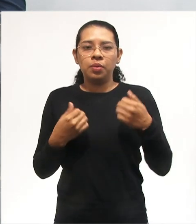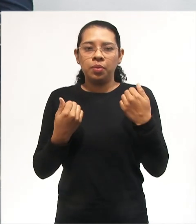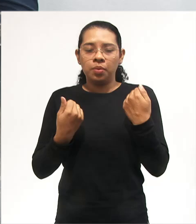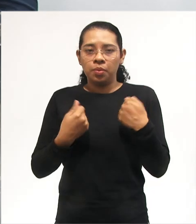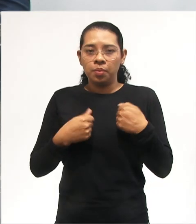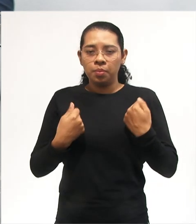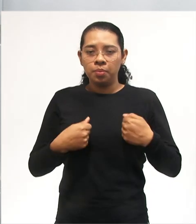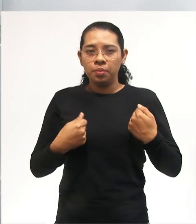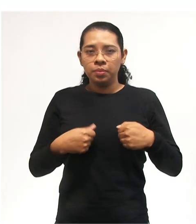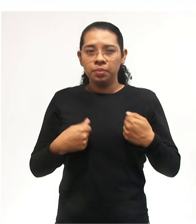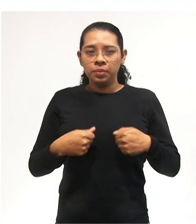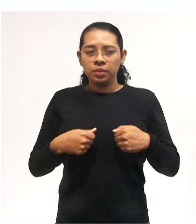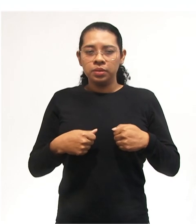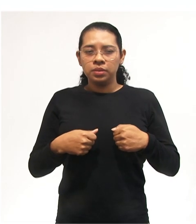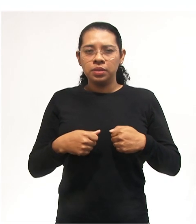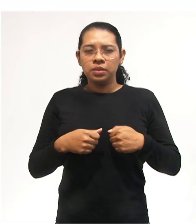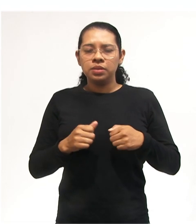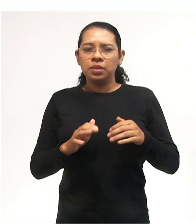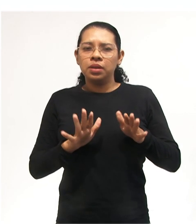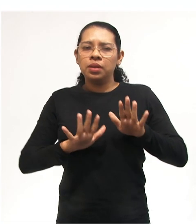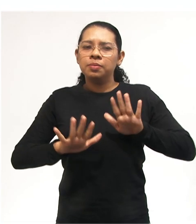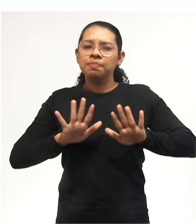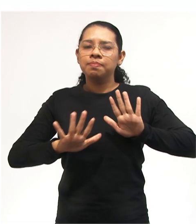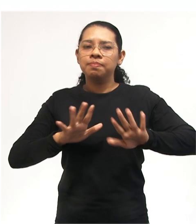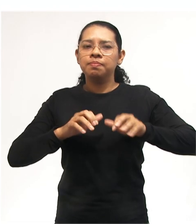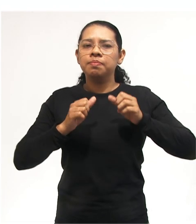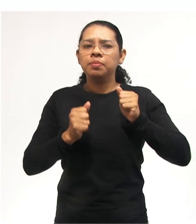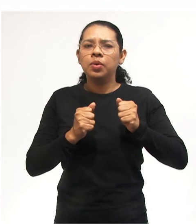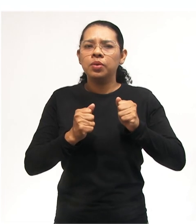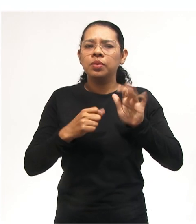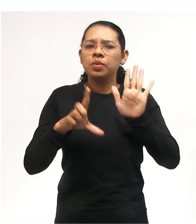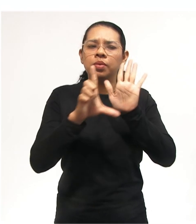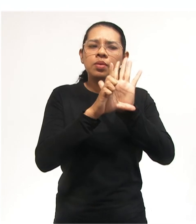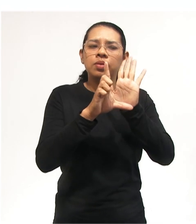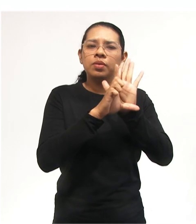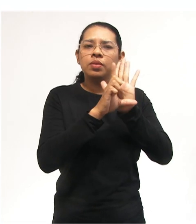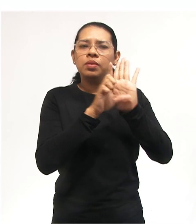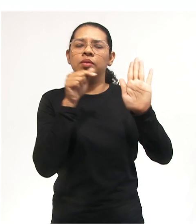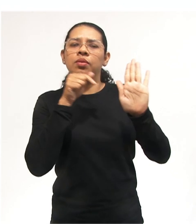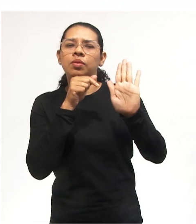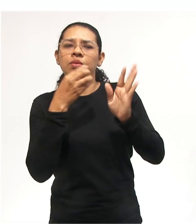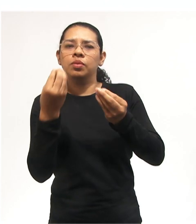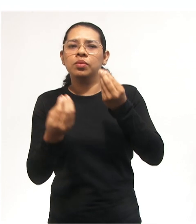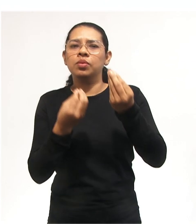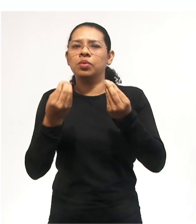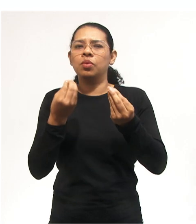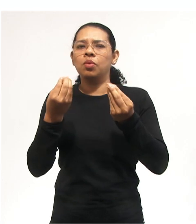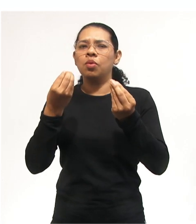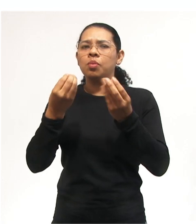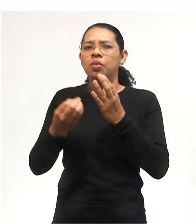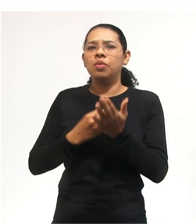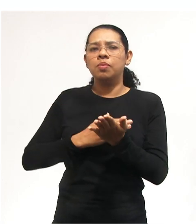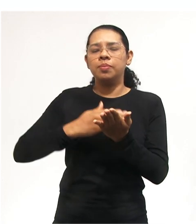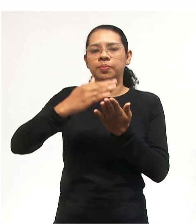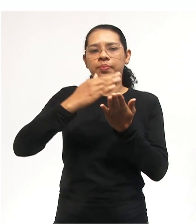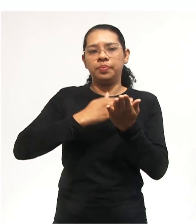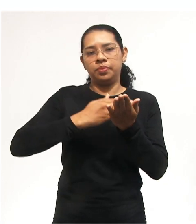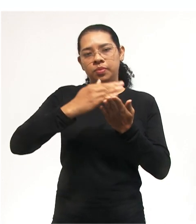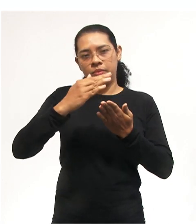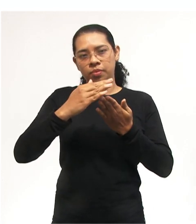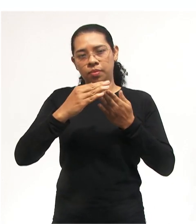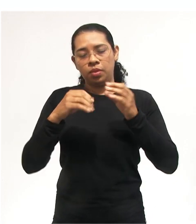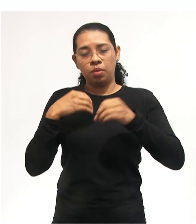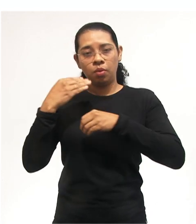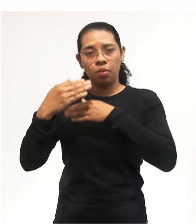enraizada, na verdade, de como essas legislações elas foram concebidas e de como se deu a implementação delas ao longo